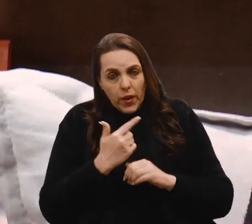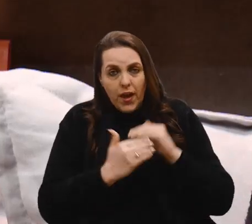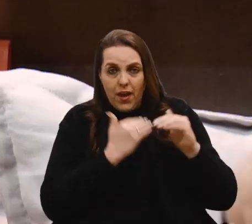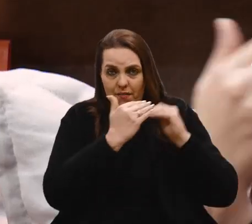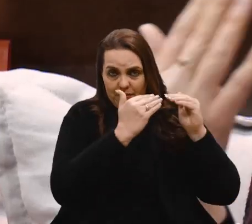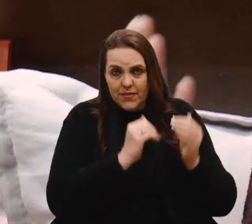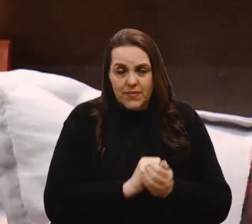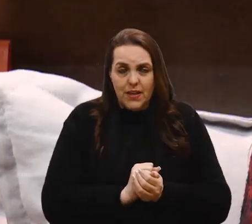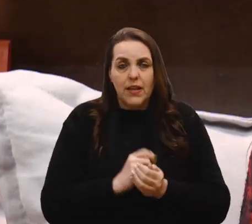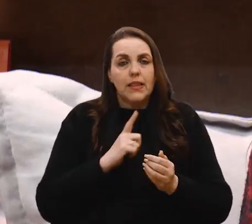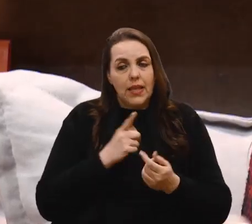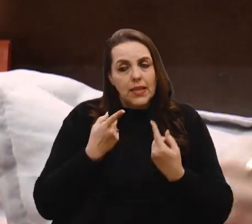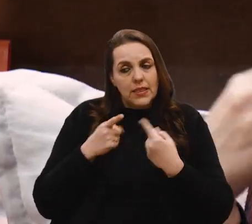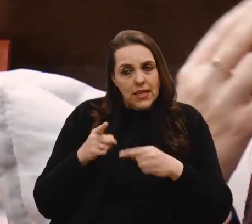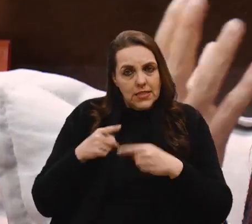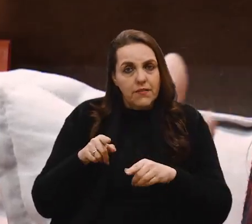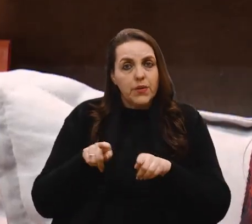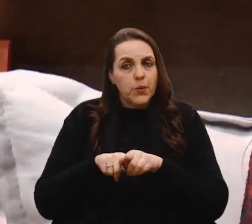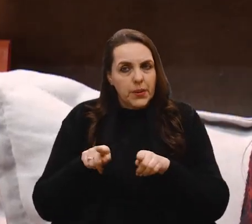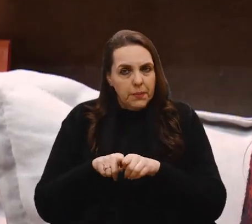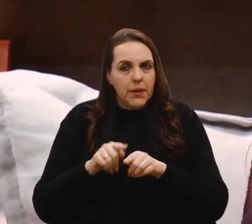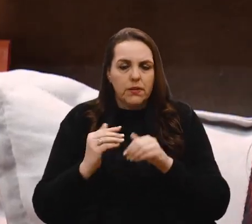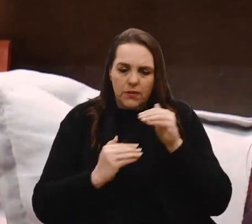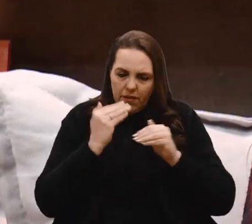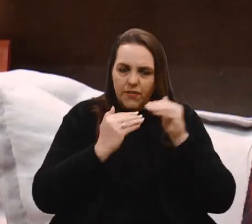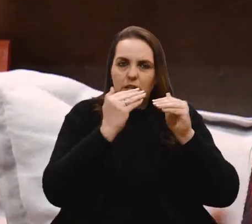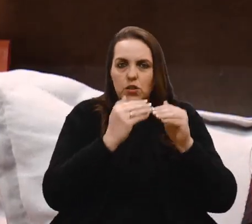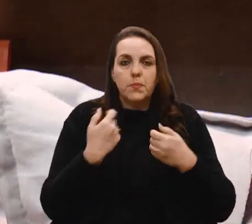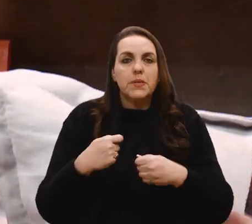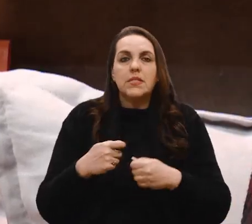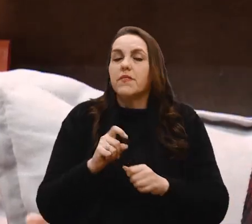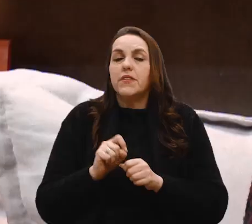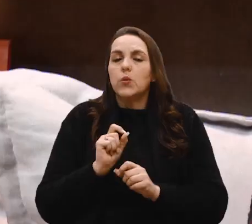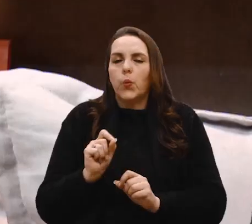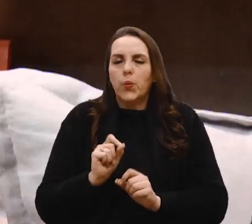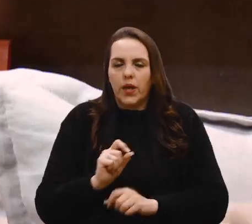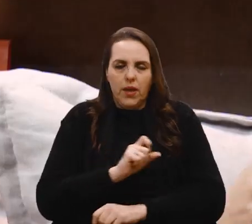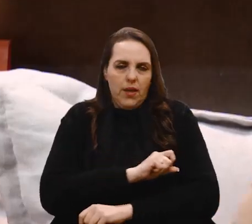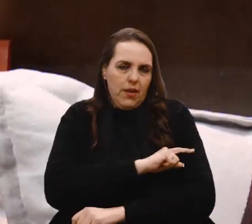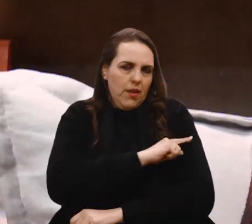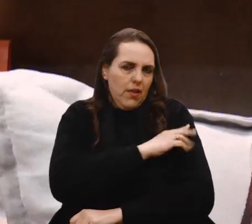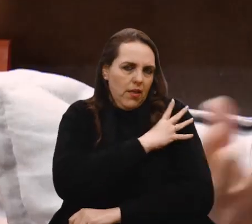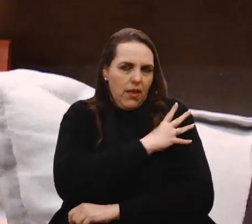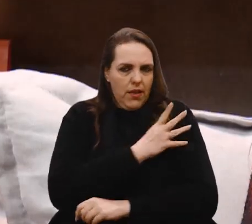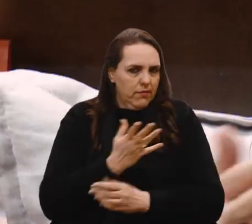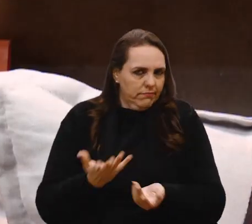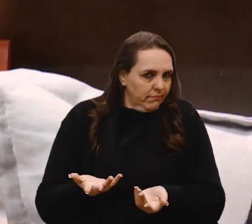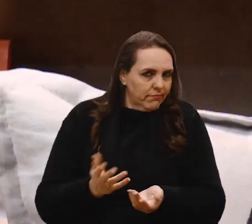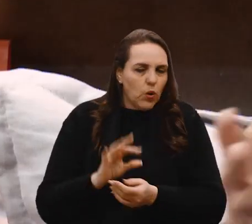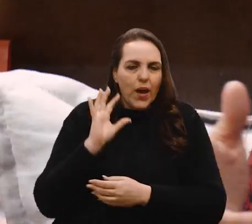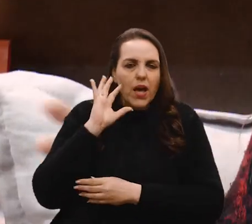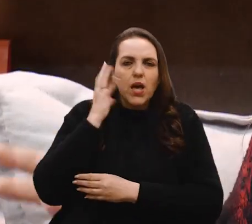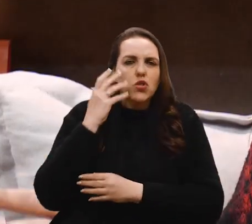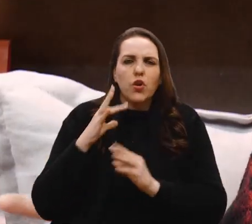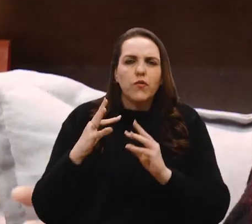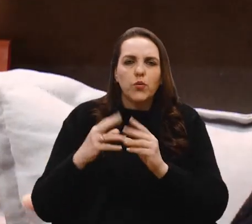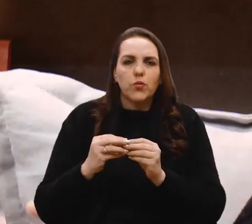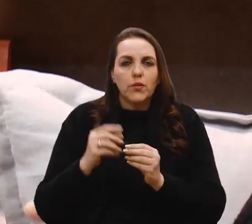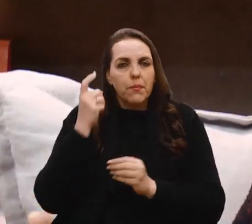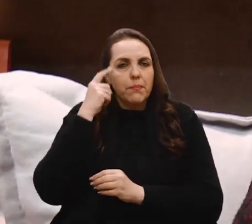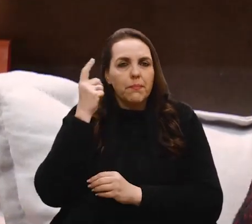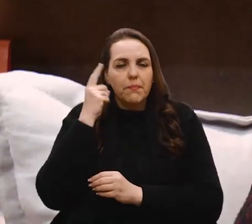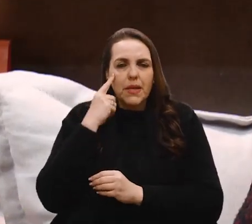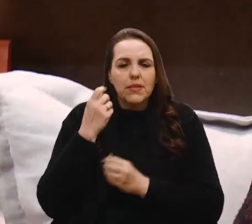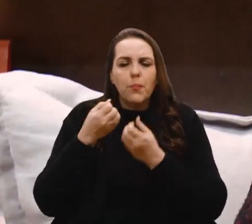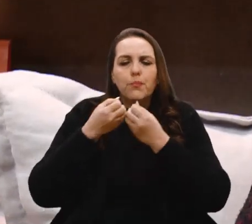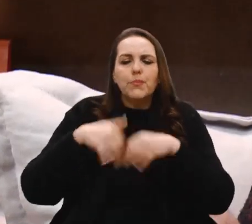Tem os desafios de quando é avançado, do que precisa ser feito lá, não é que resolve tudo, mas se pensa no que é o menos pior. Hoje